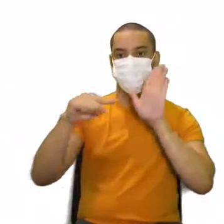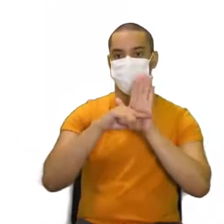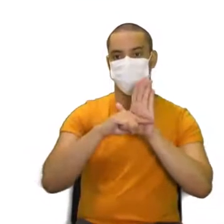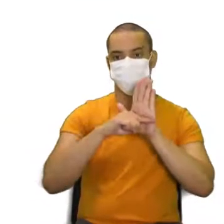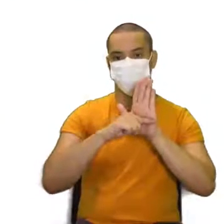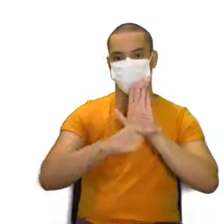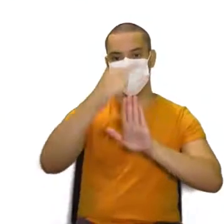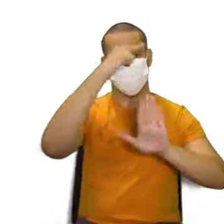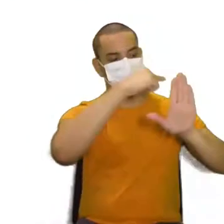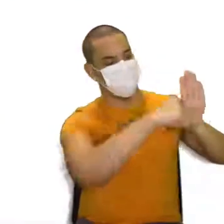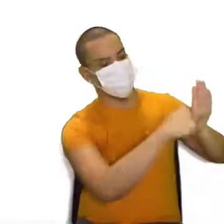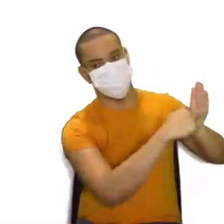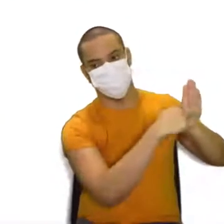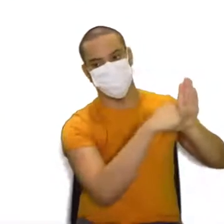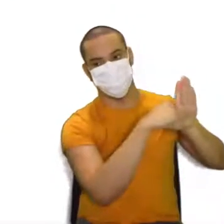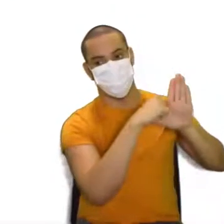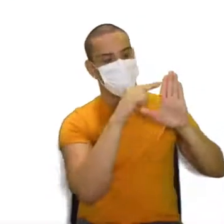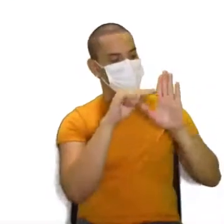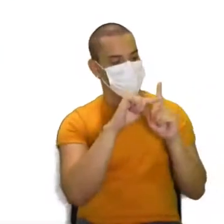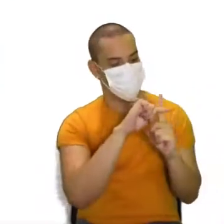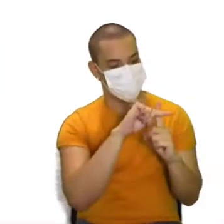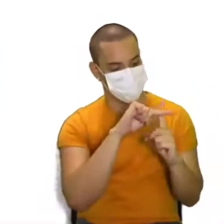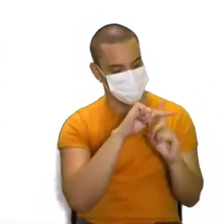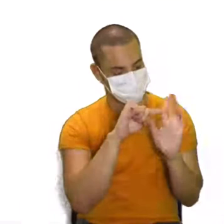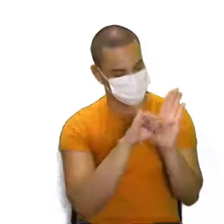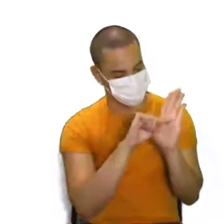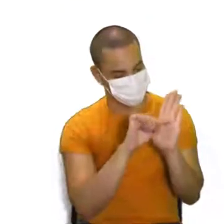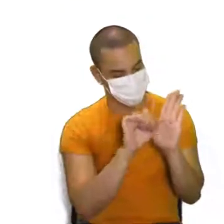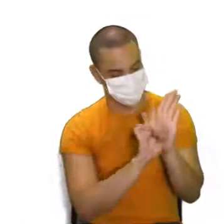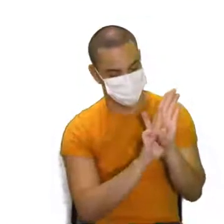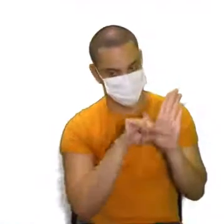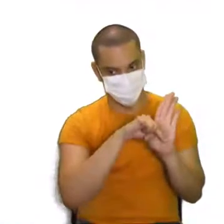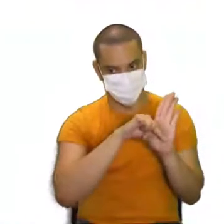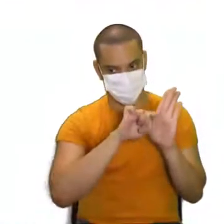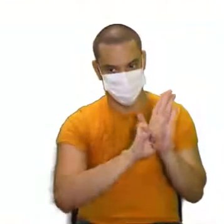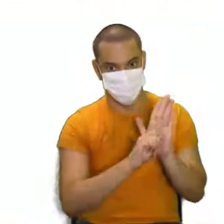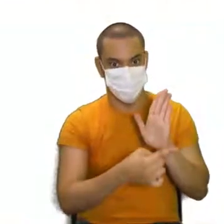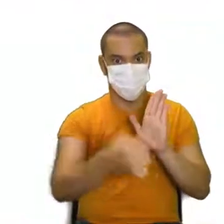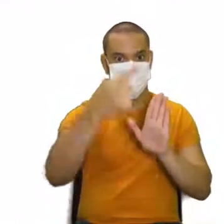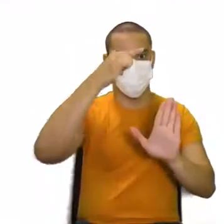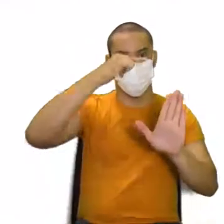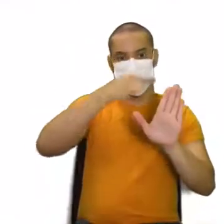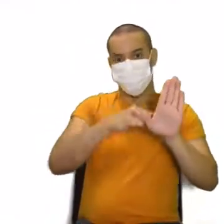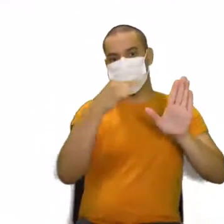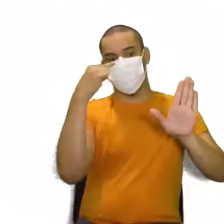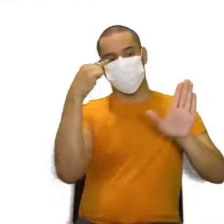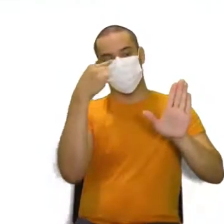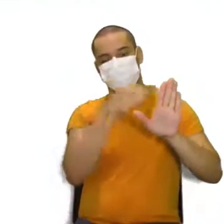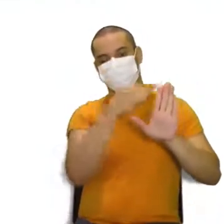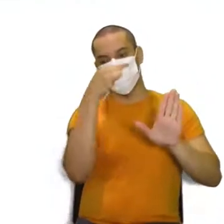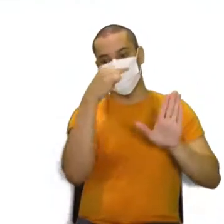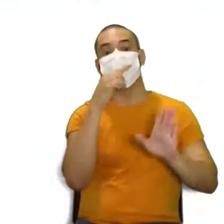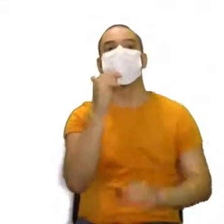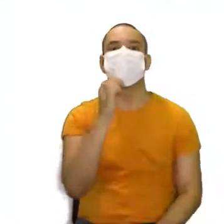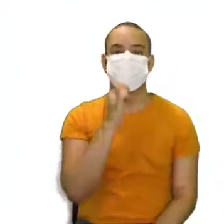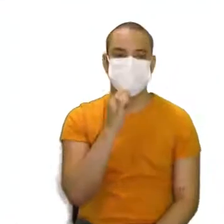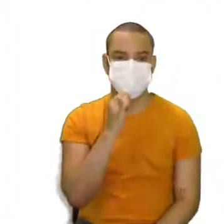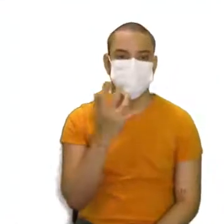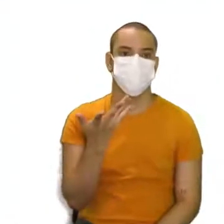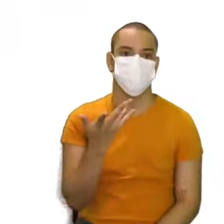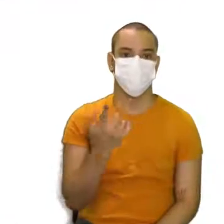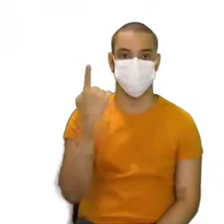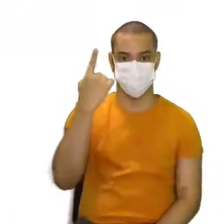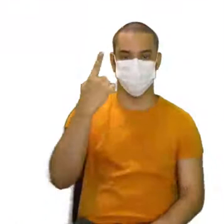positiva normalzinho aí marreca tá bom Um exemplo uma